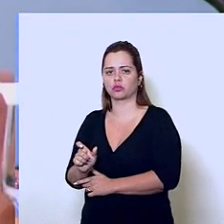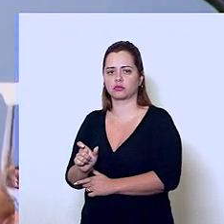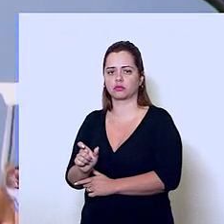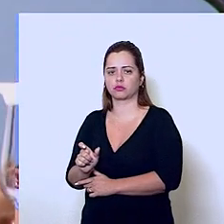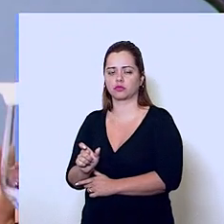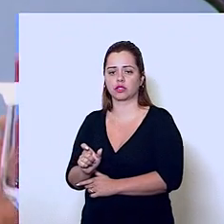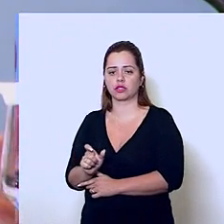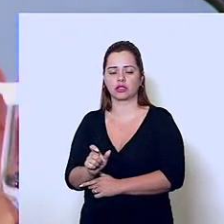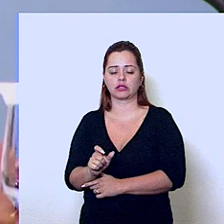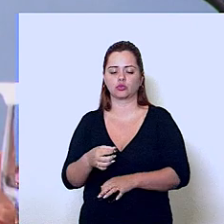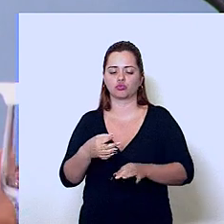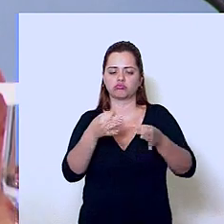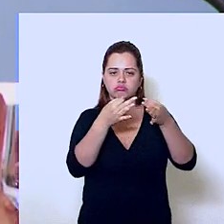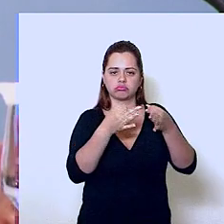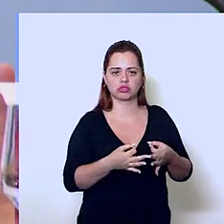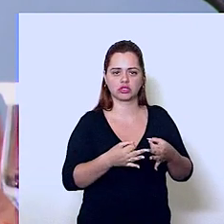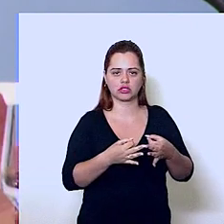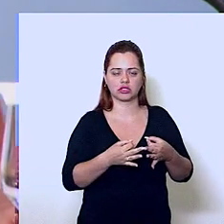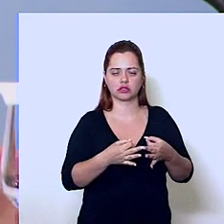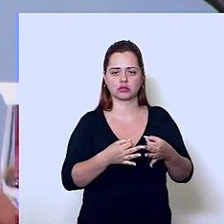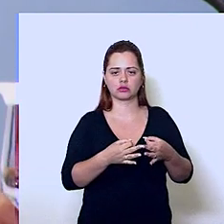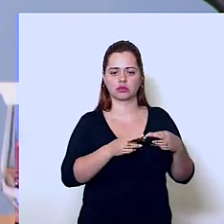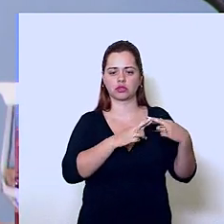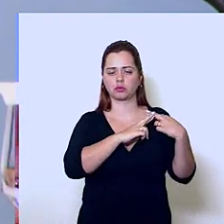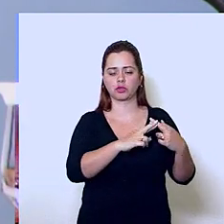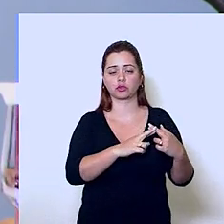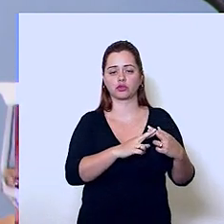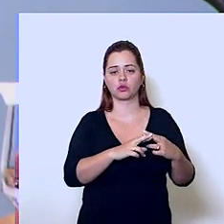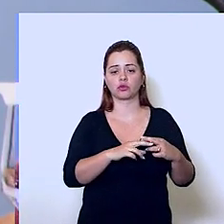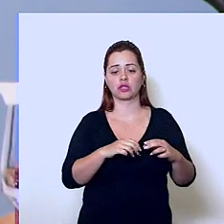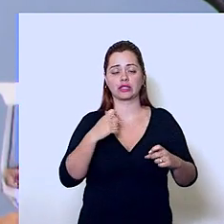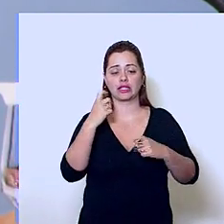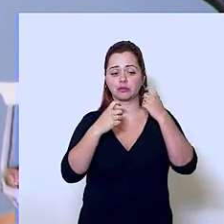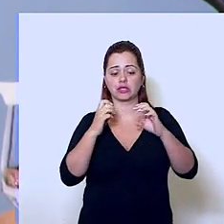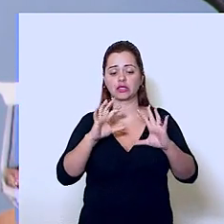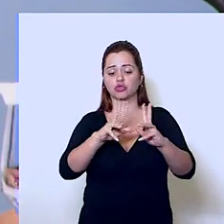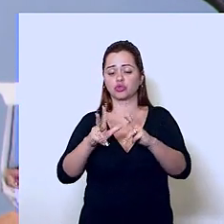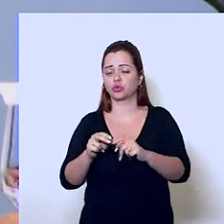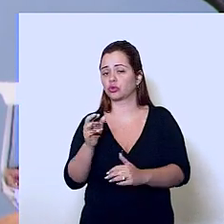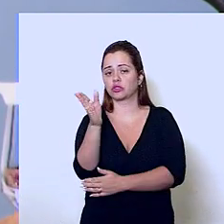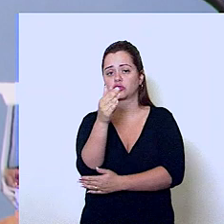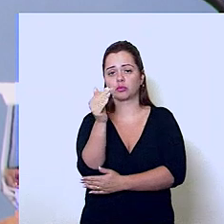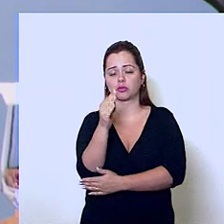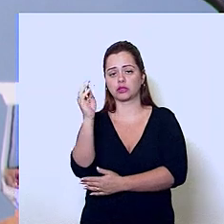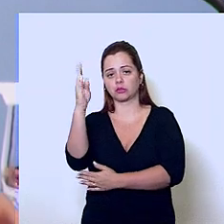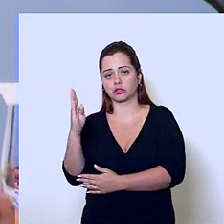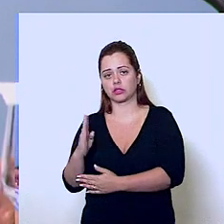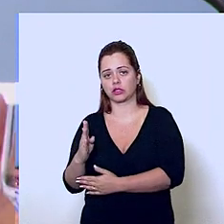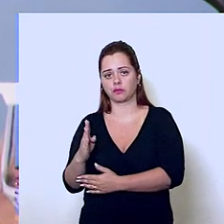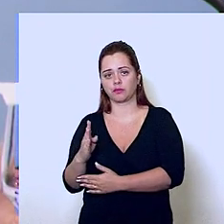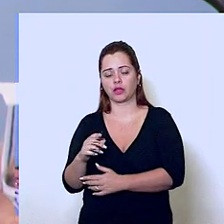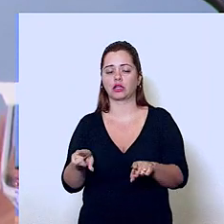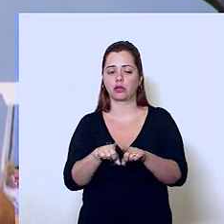saliente no cenário, na expressão da diplomacia brasileira e com atuação